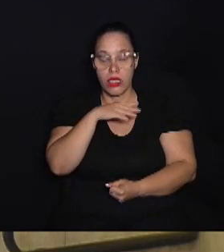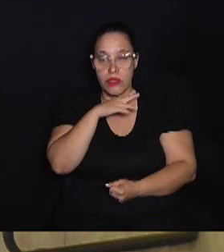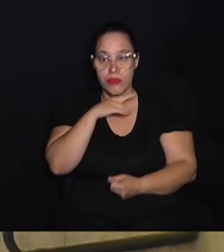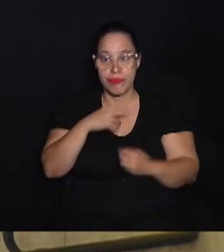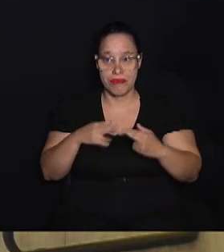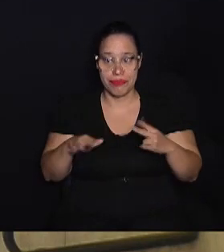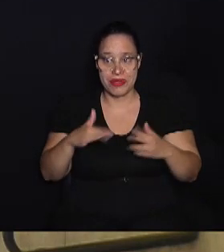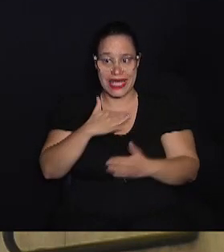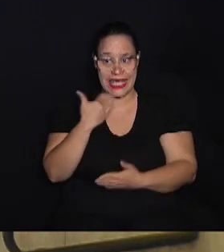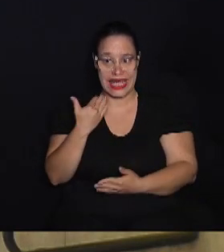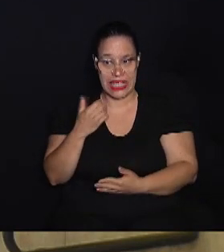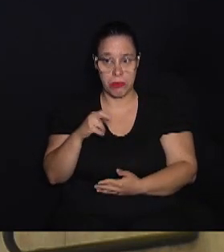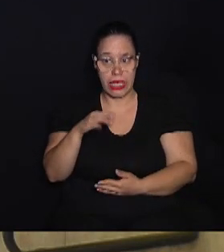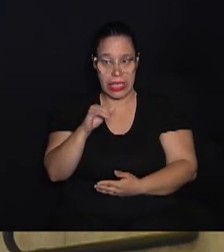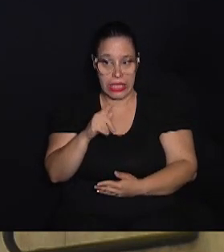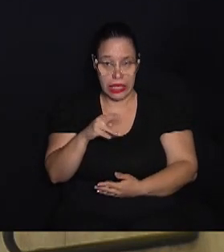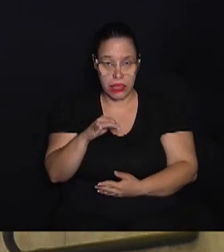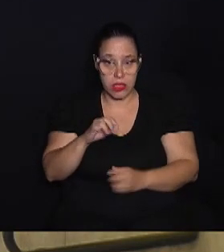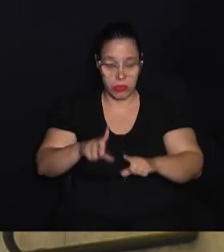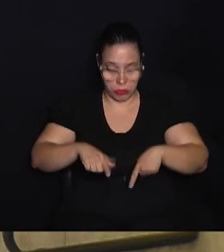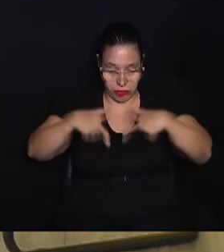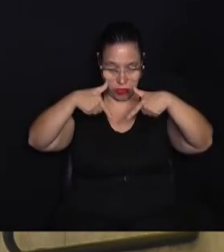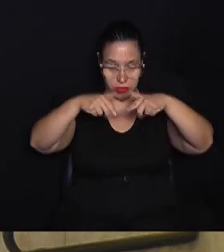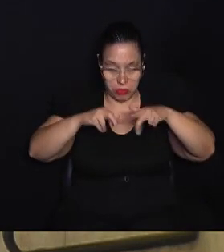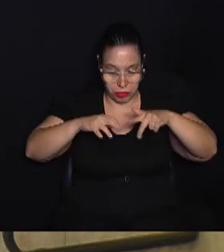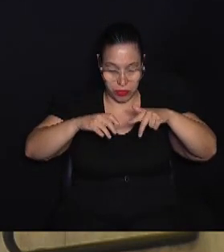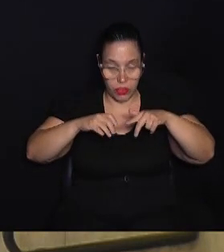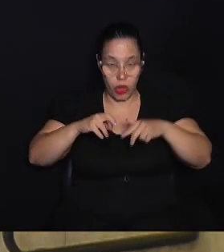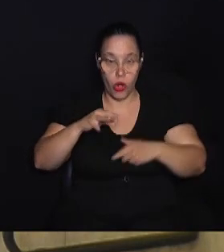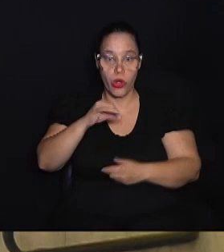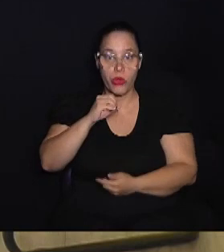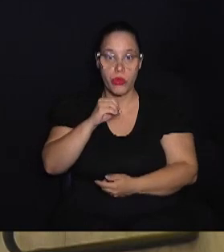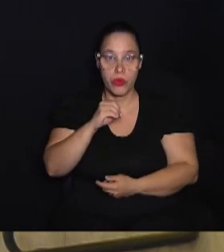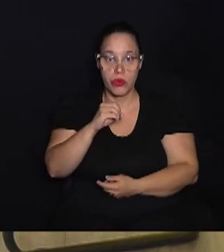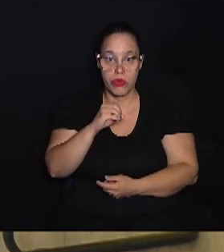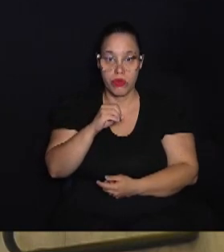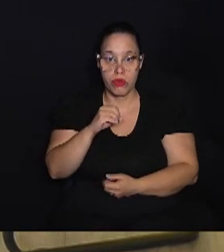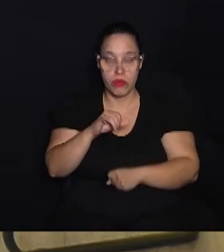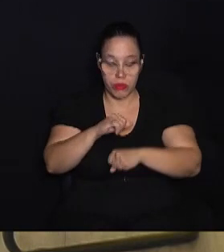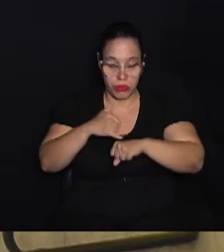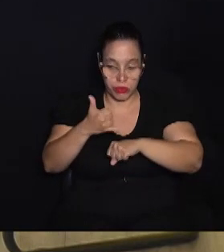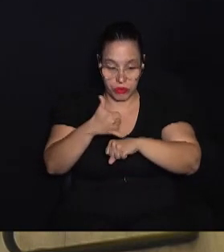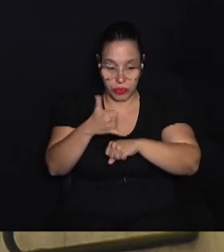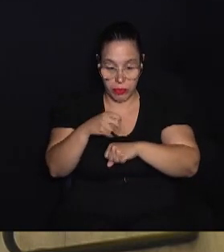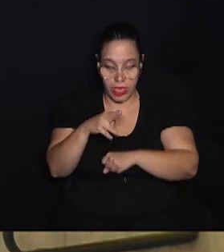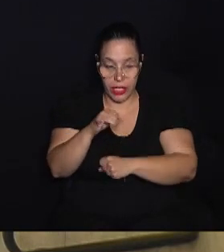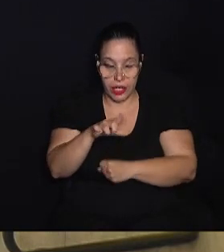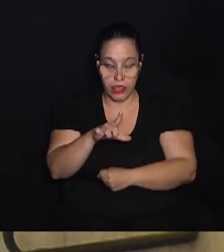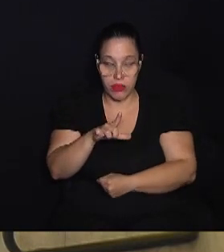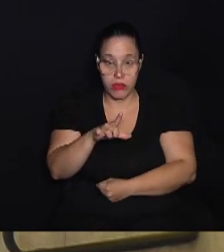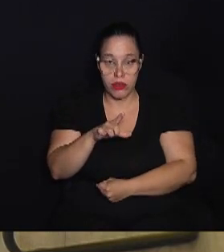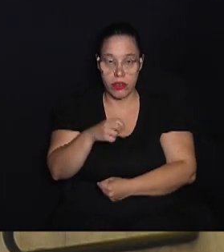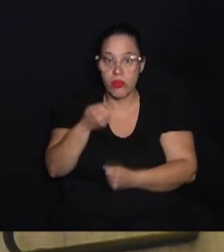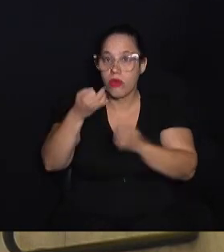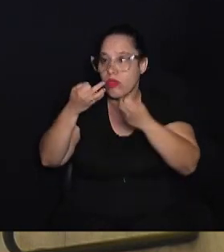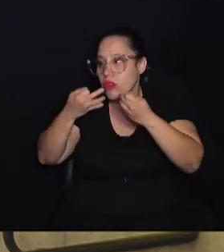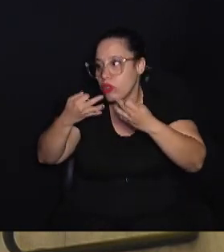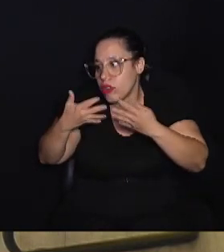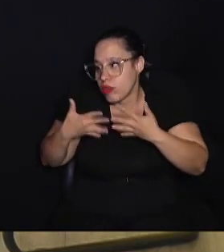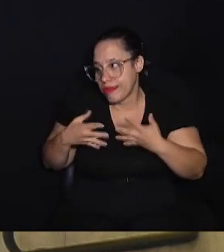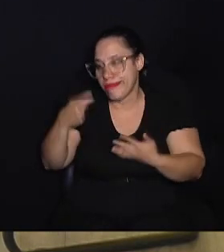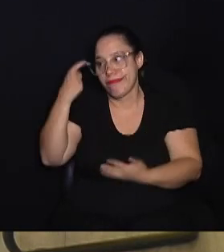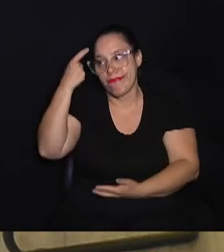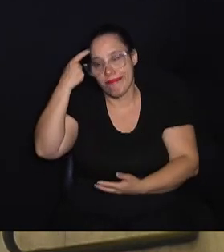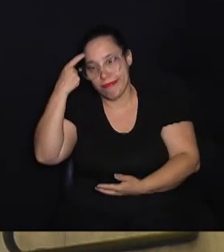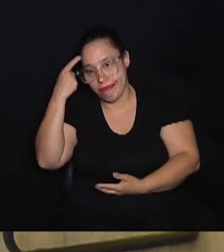pilhas e baterias, celulares e notebooks e óleo mineral. Então, acho que também vai de um pouco de informação e